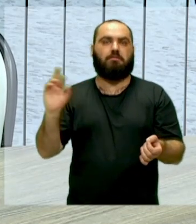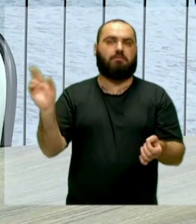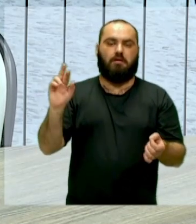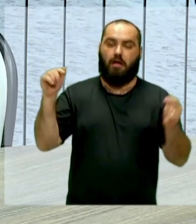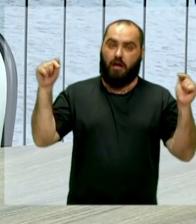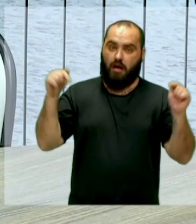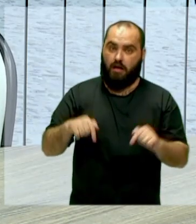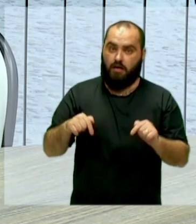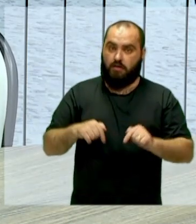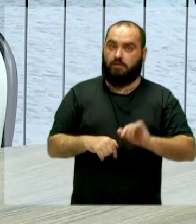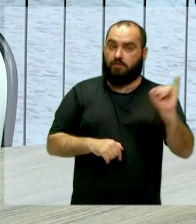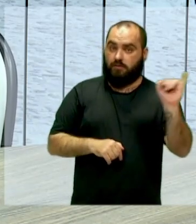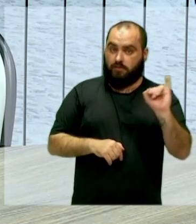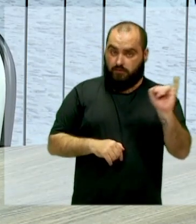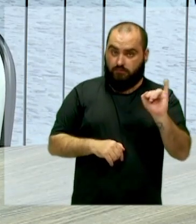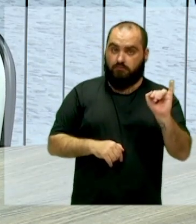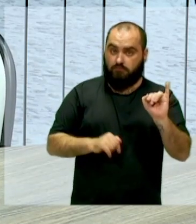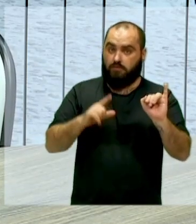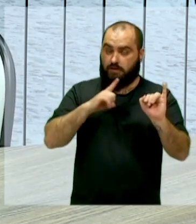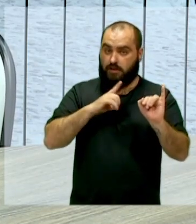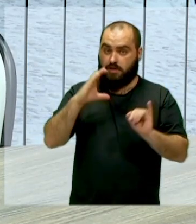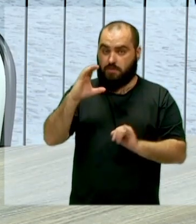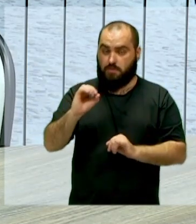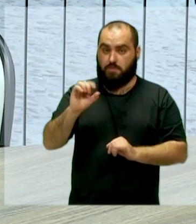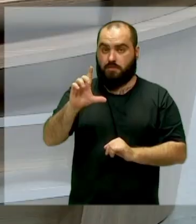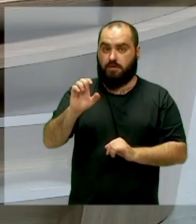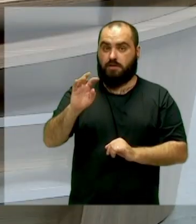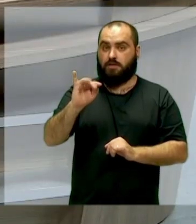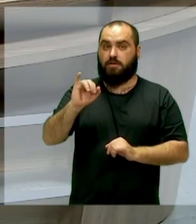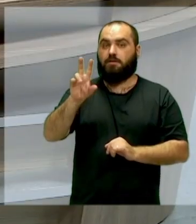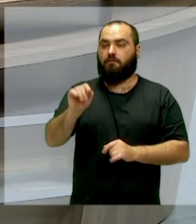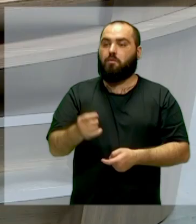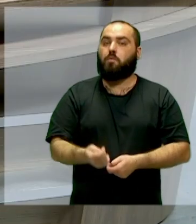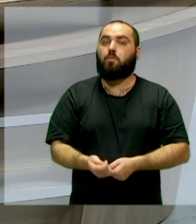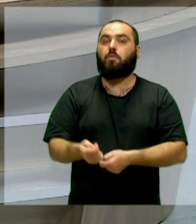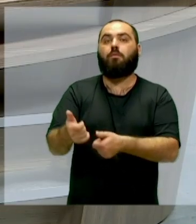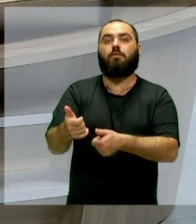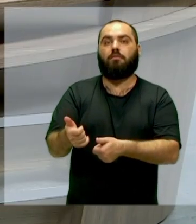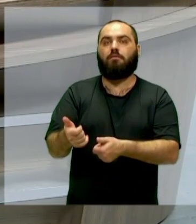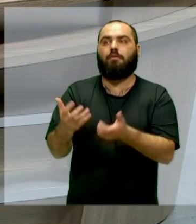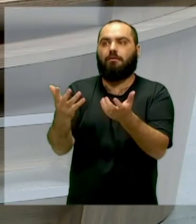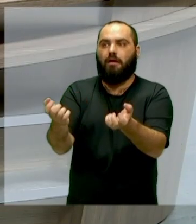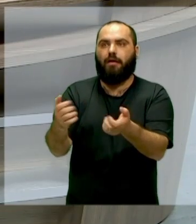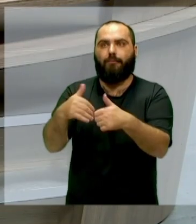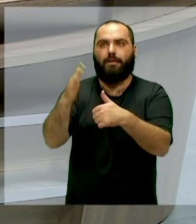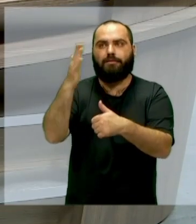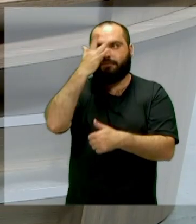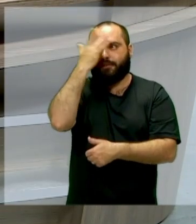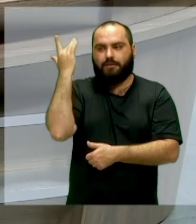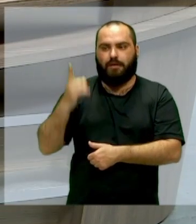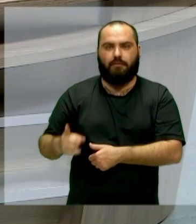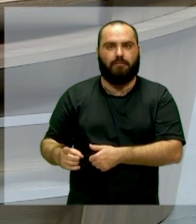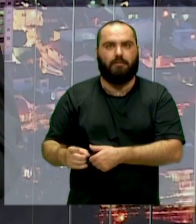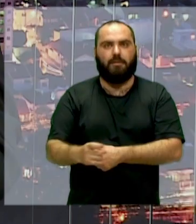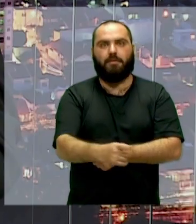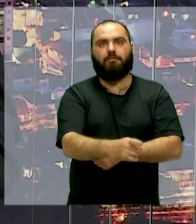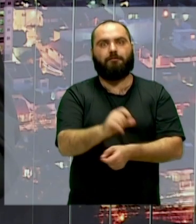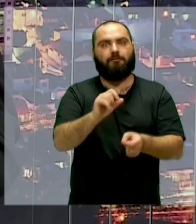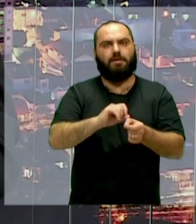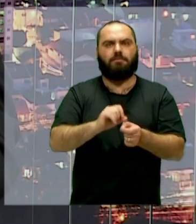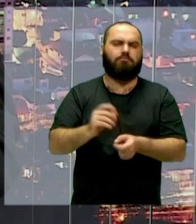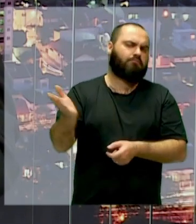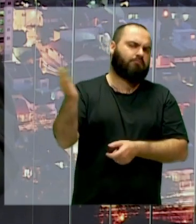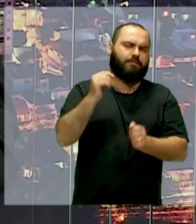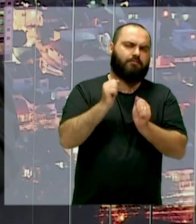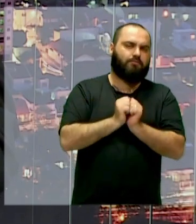Itajaí em algumas cidades que tem o coletivo a gente sempre faz a doação porque a gente quer que mais pessoas compost tem ah Bora lá pegar